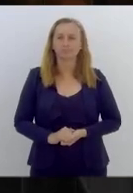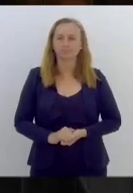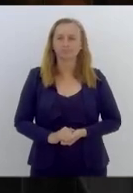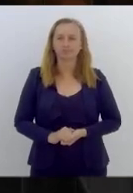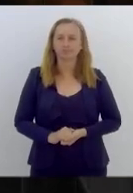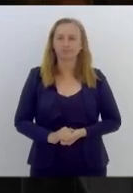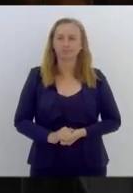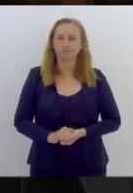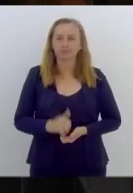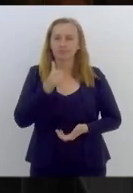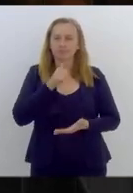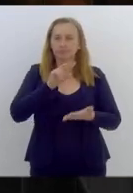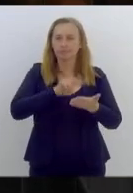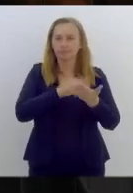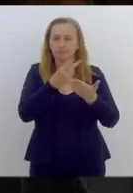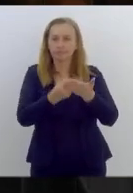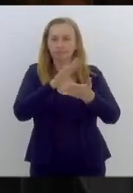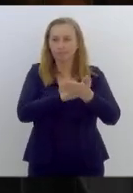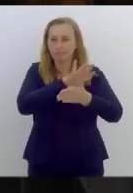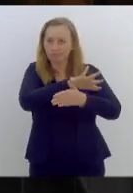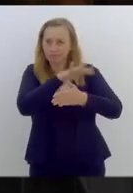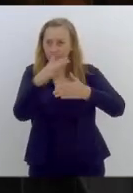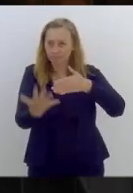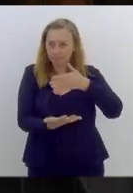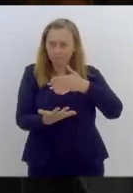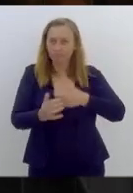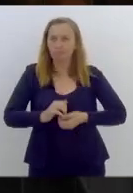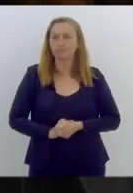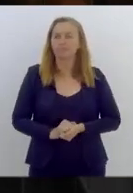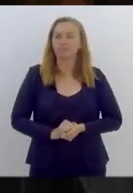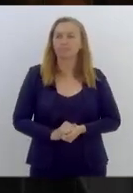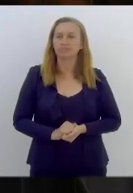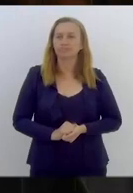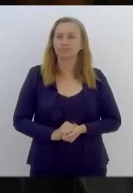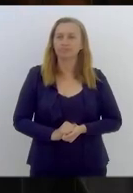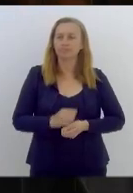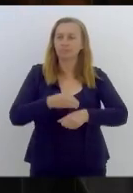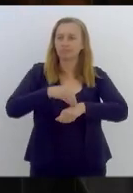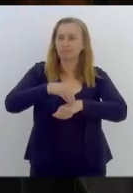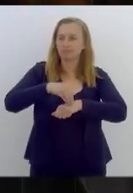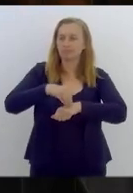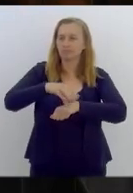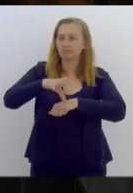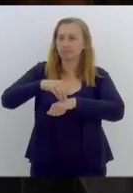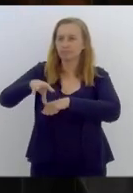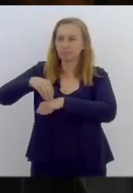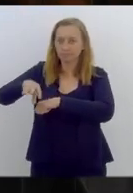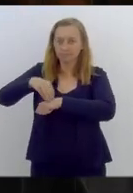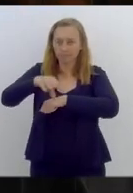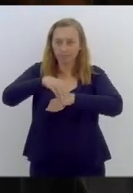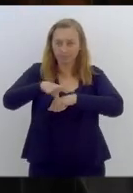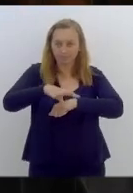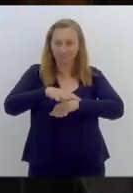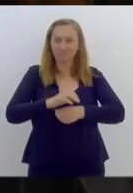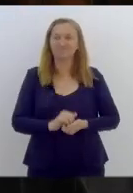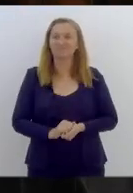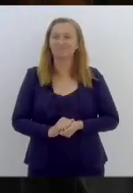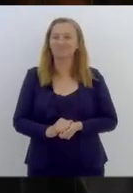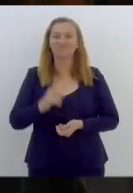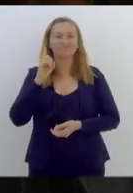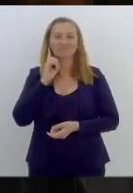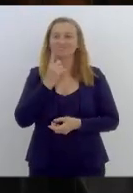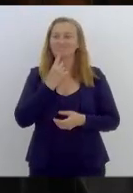senhora intérprete da linguagem de libras que leva a nossa voz aos